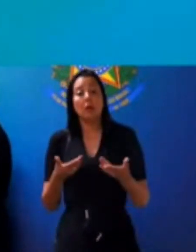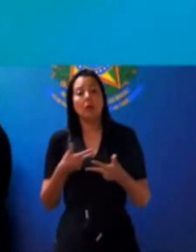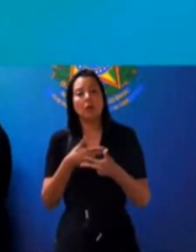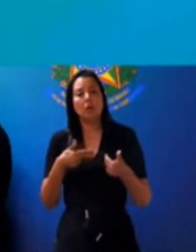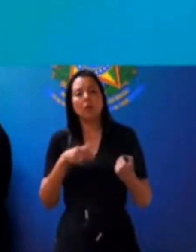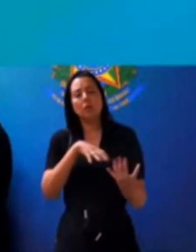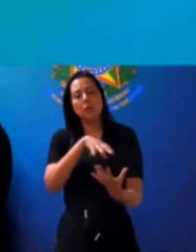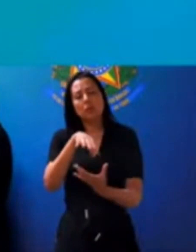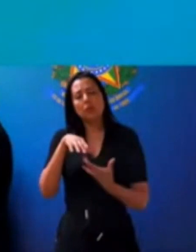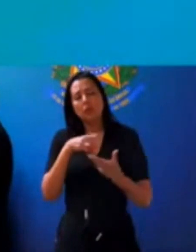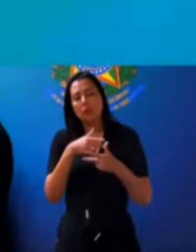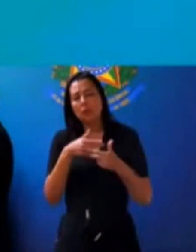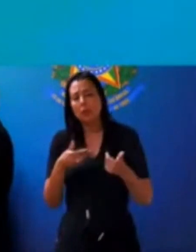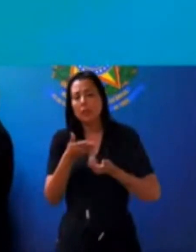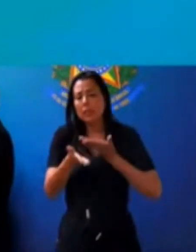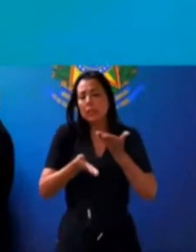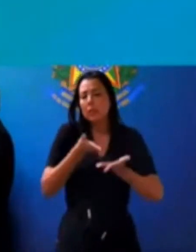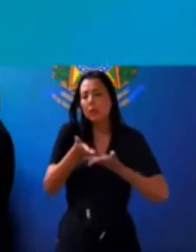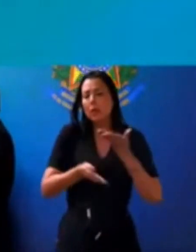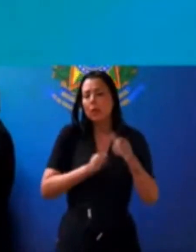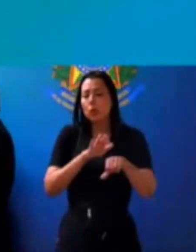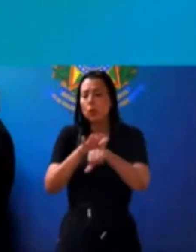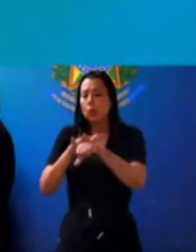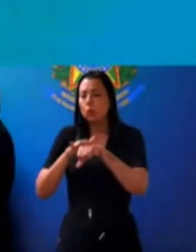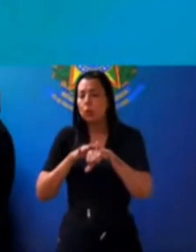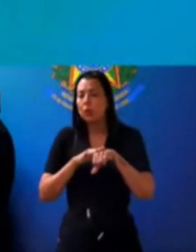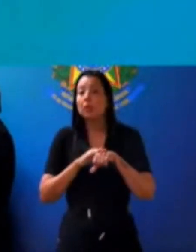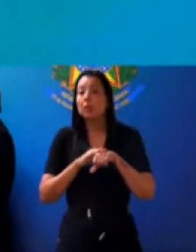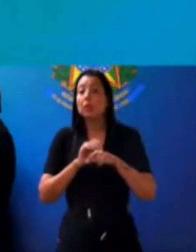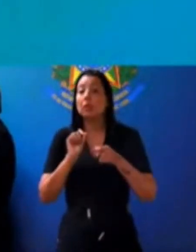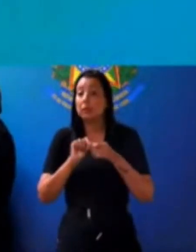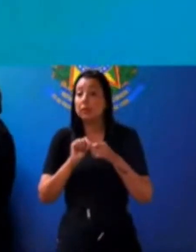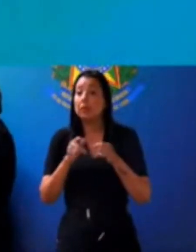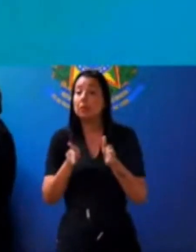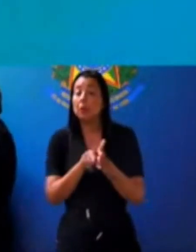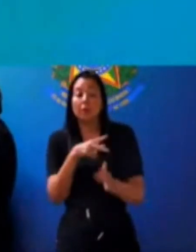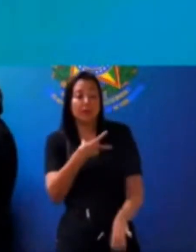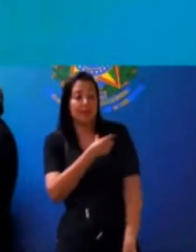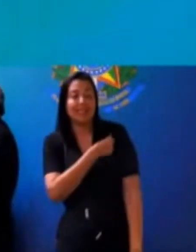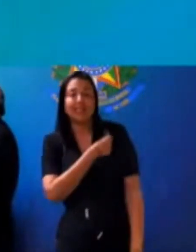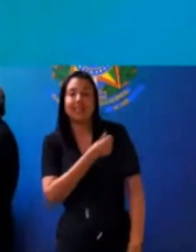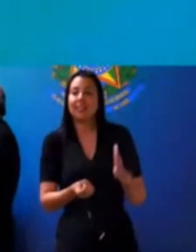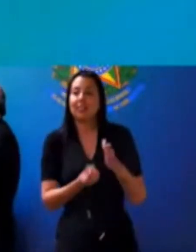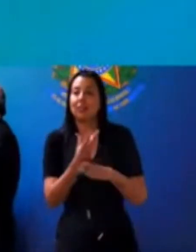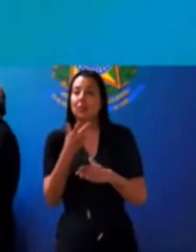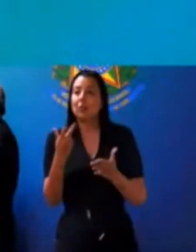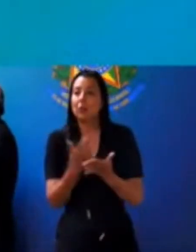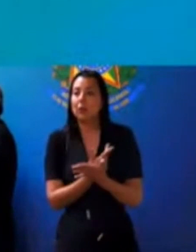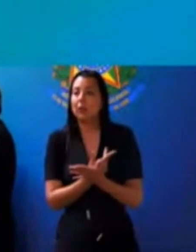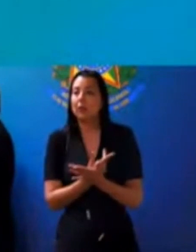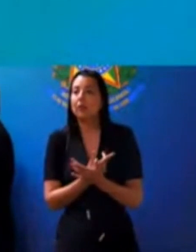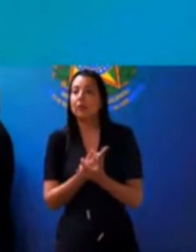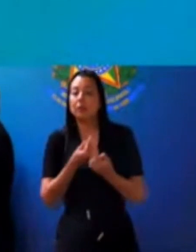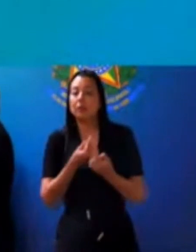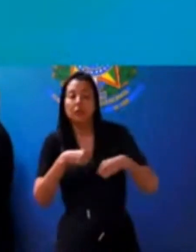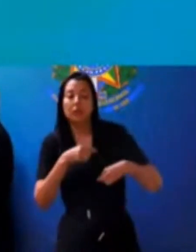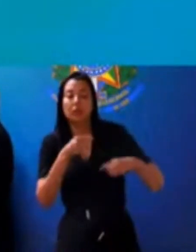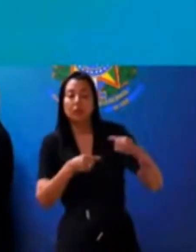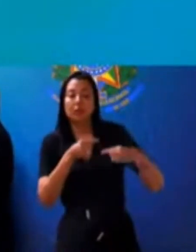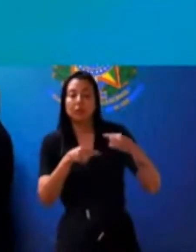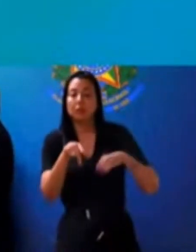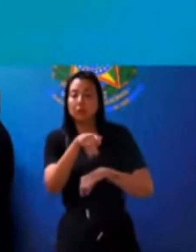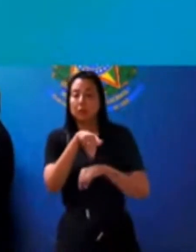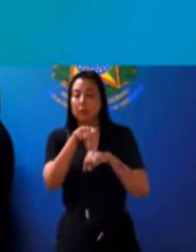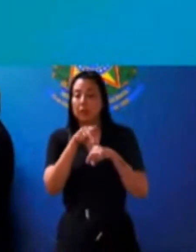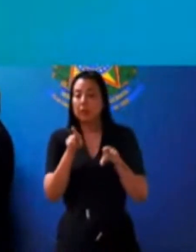equipamentos e produtos para o tratamento da doença e a fabricação de vacinas gerou uma Cerrado disputa entre os países